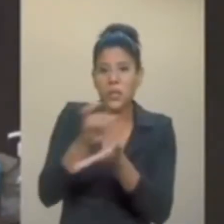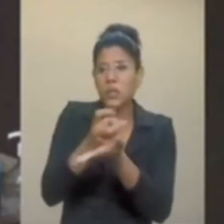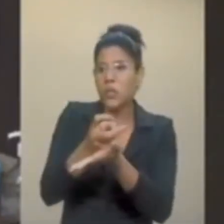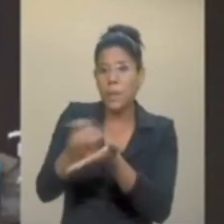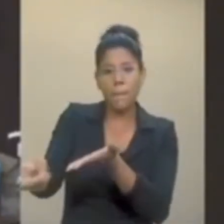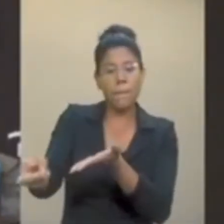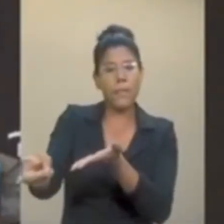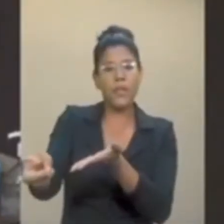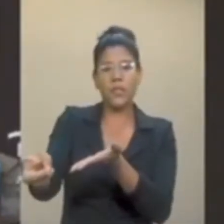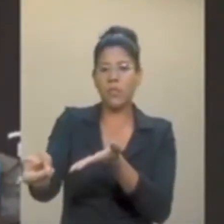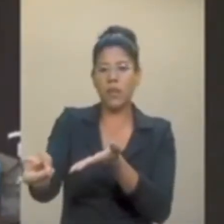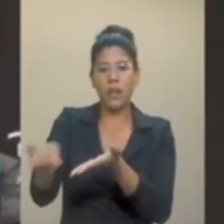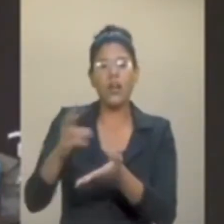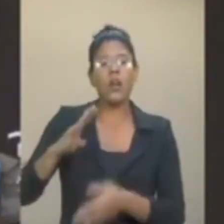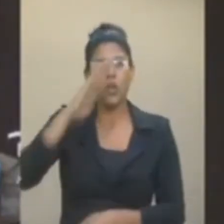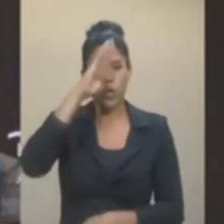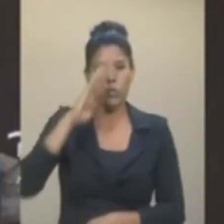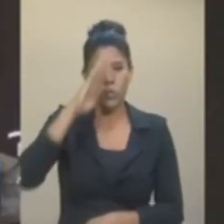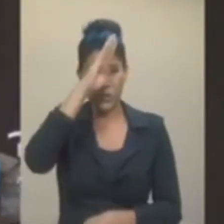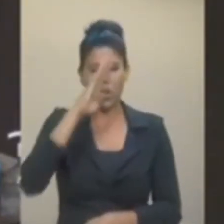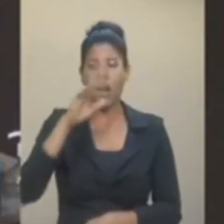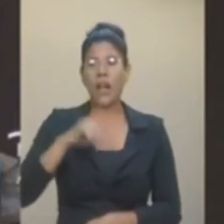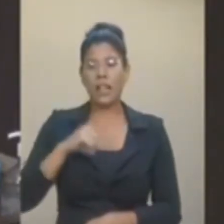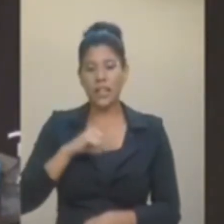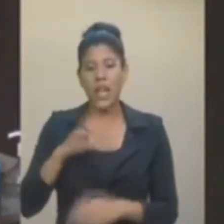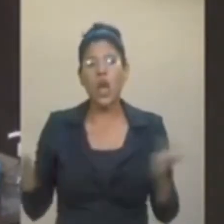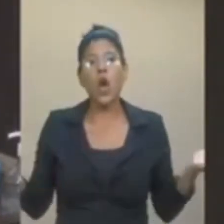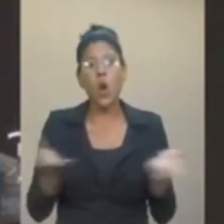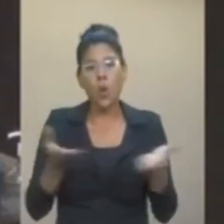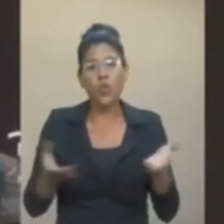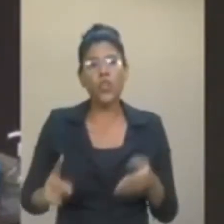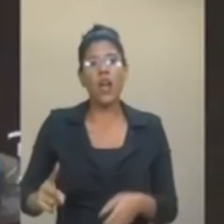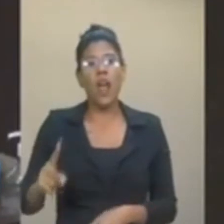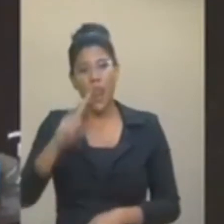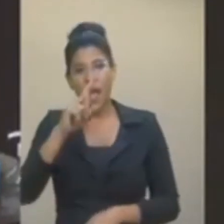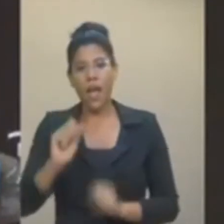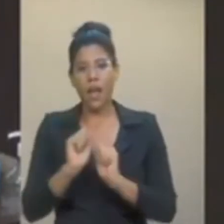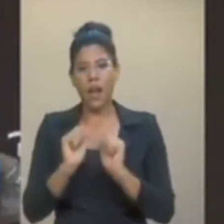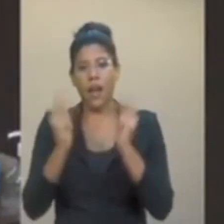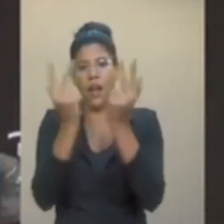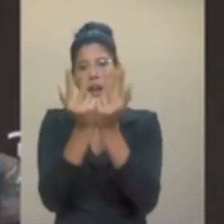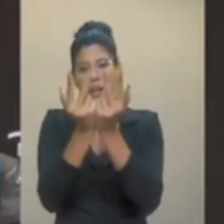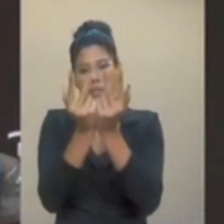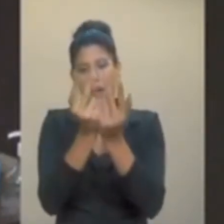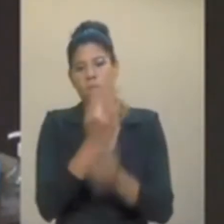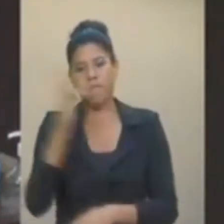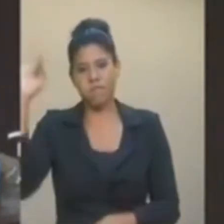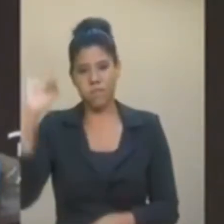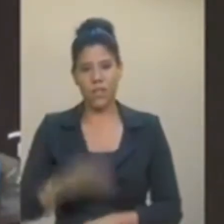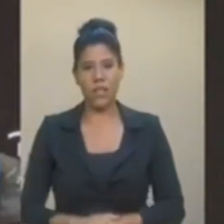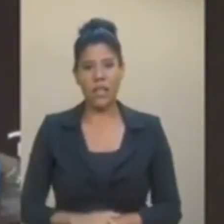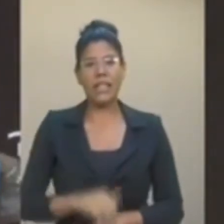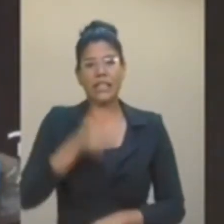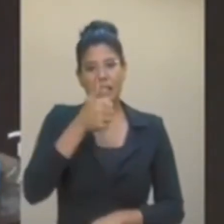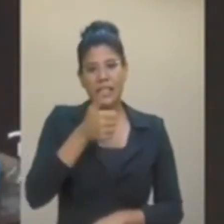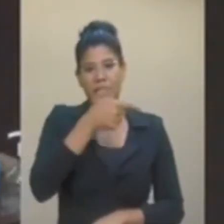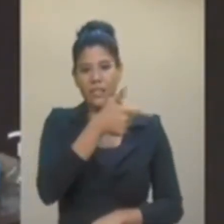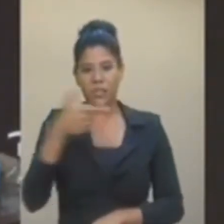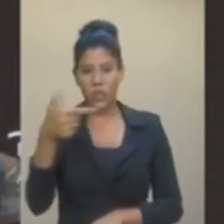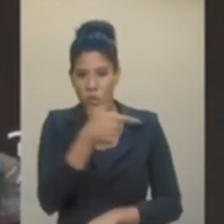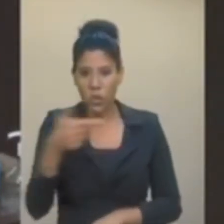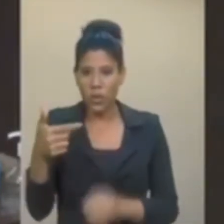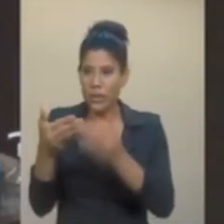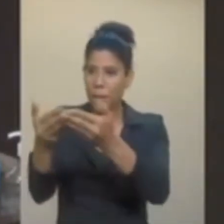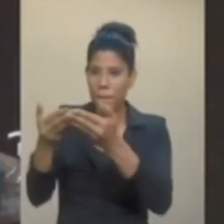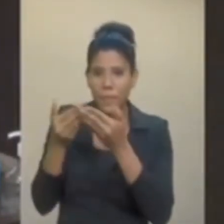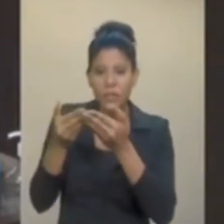deste governo dormitam hoje na Câmara Federal. 122 pedidos de impeachment